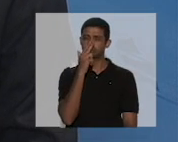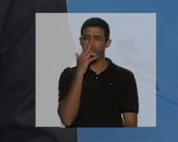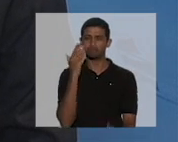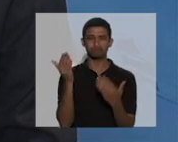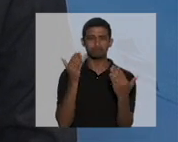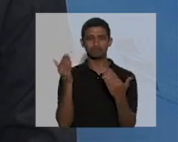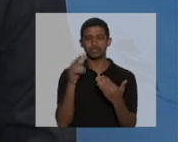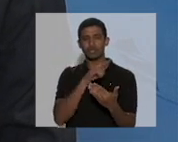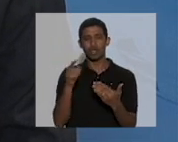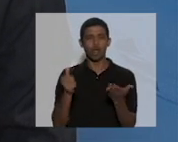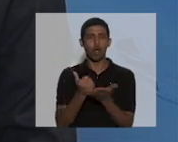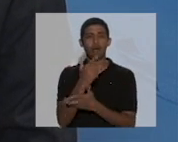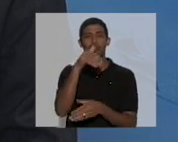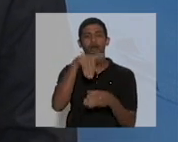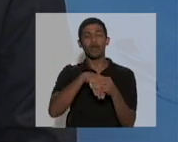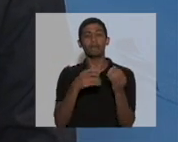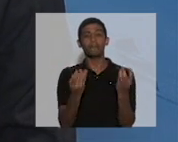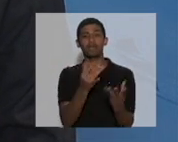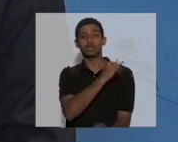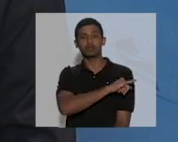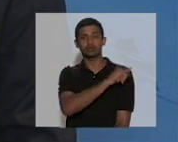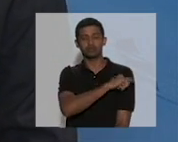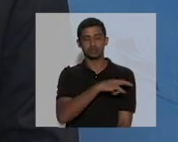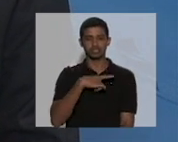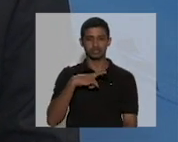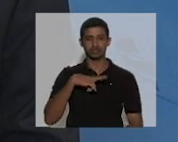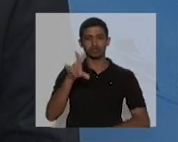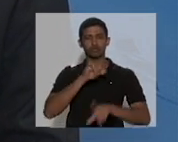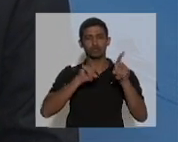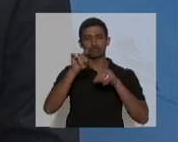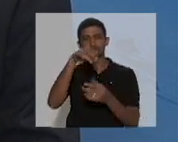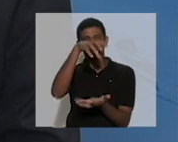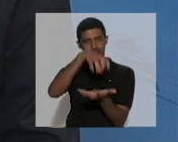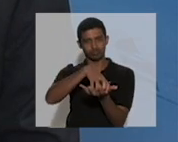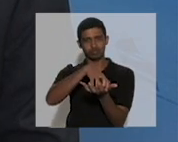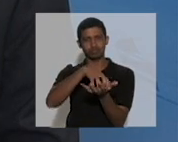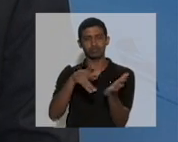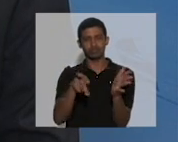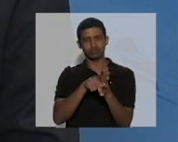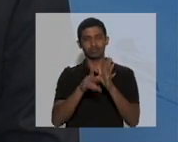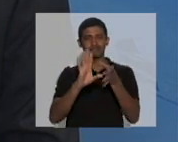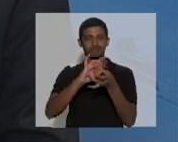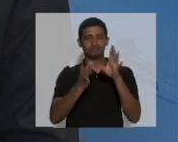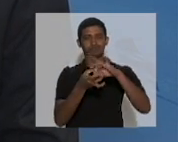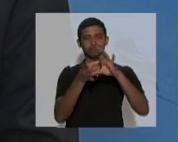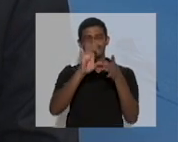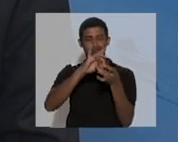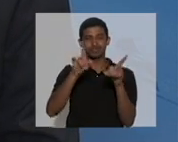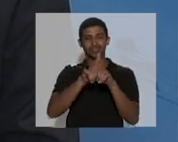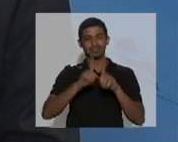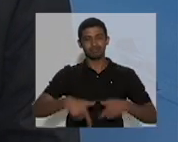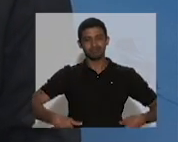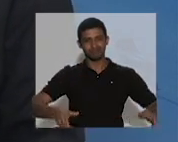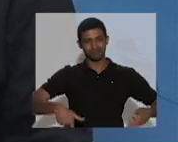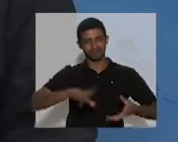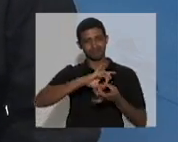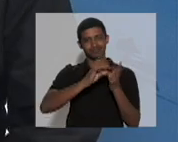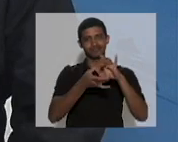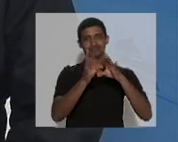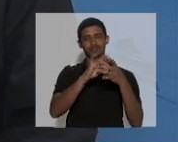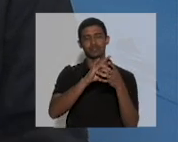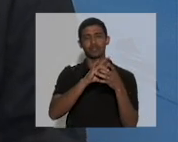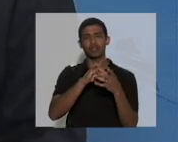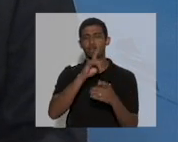suspeitos de intermediar compra de votos para que o Rio de Janeiro fosse escolhido sede dos Jogos Olímpicos e Paralímpicos. Quem